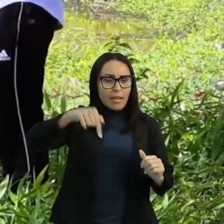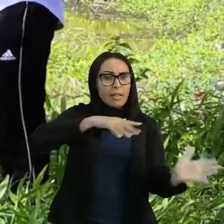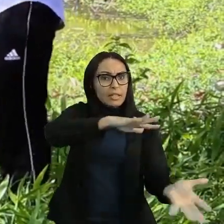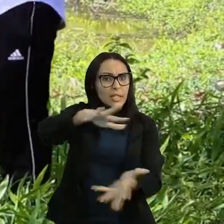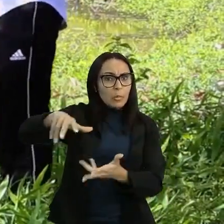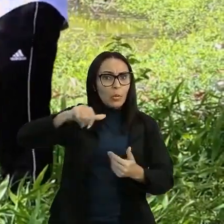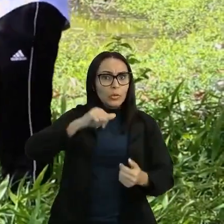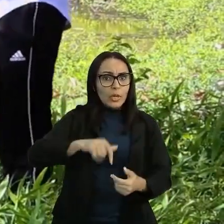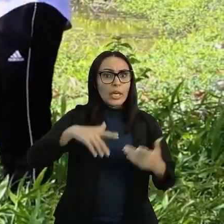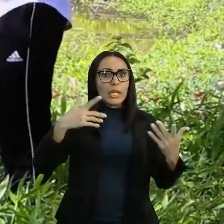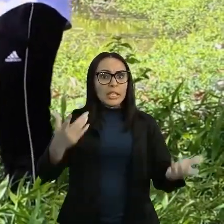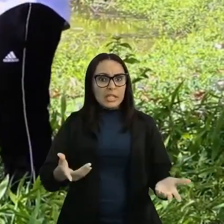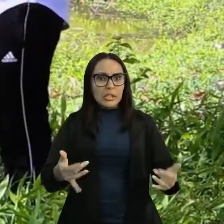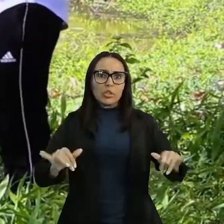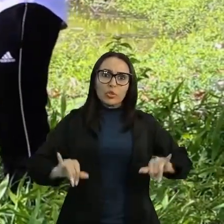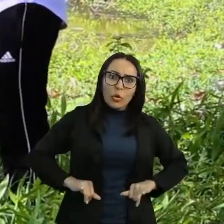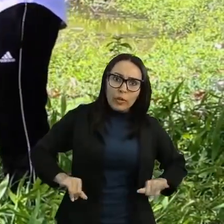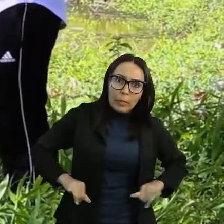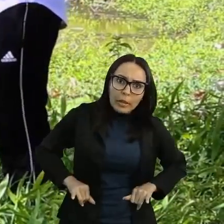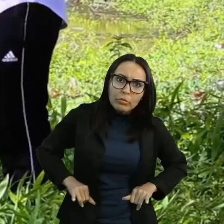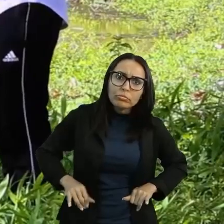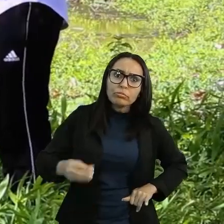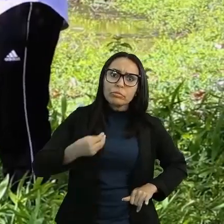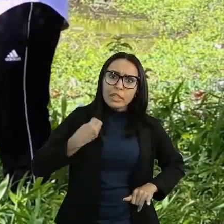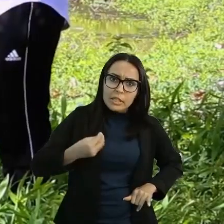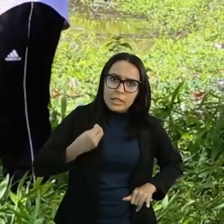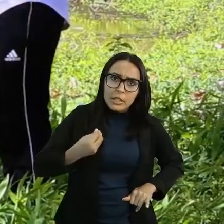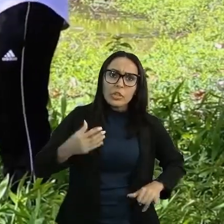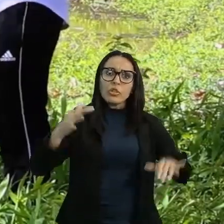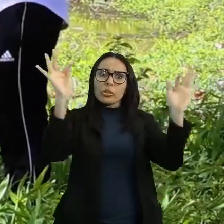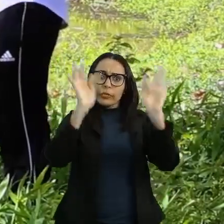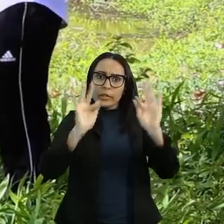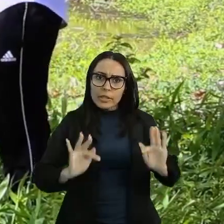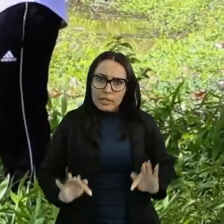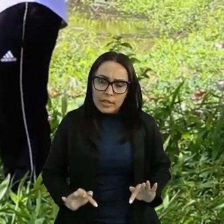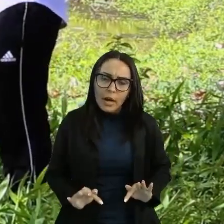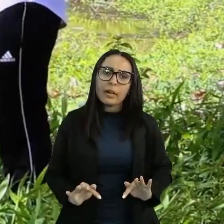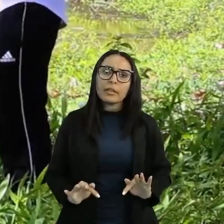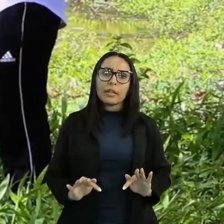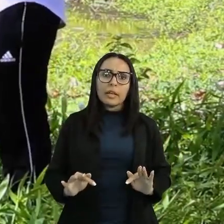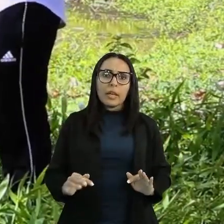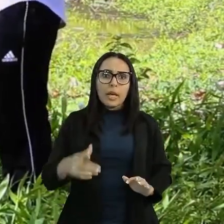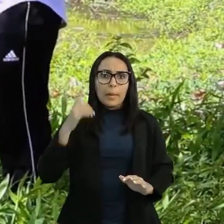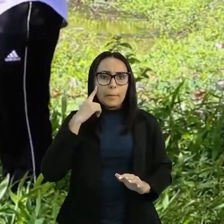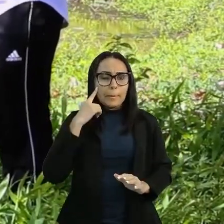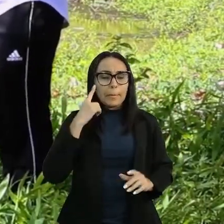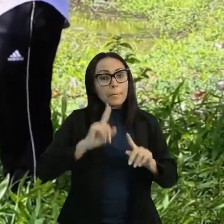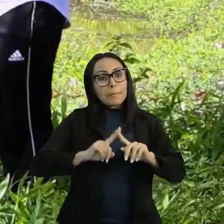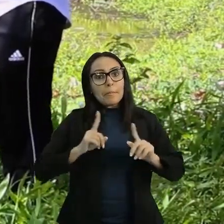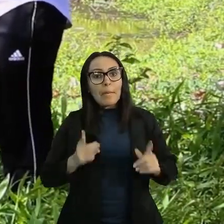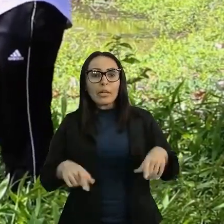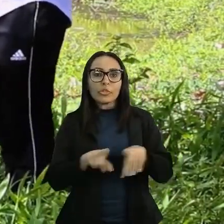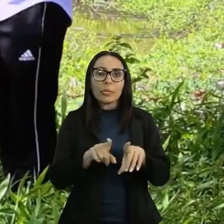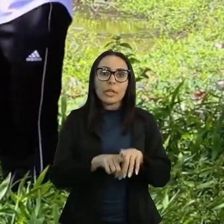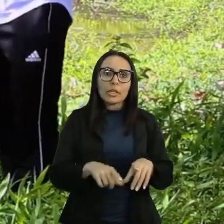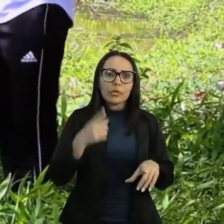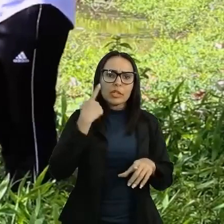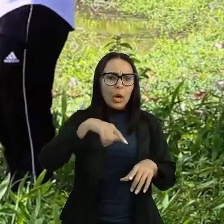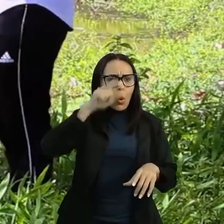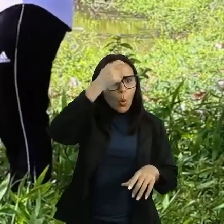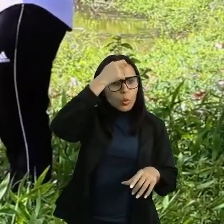você, professor Renato Lemos, ofendeu alguém por pronunciar uma coisa? Há poder nas palavras, né? Exatamente. Esse é o mantra. Então, quando